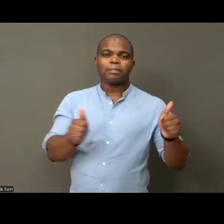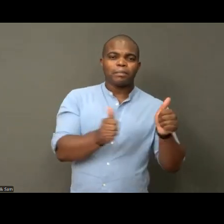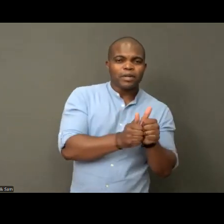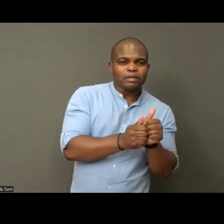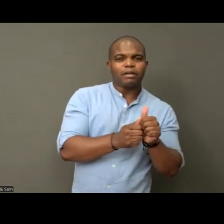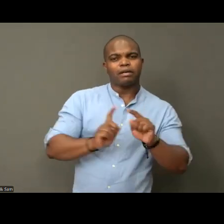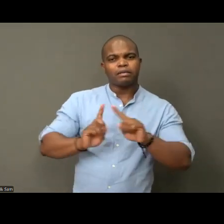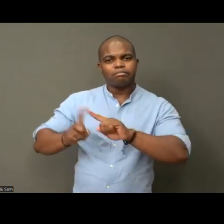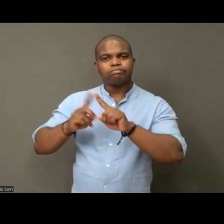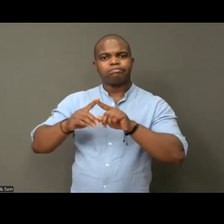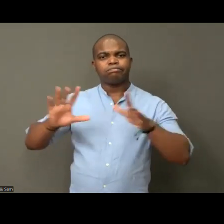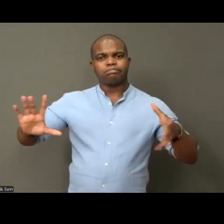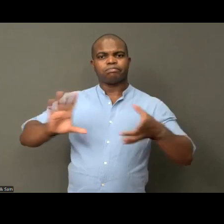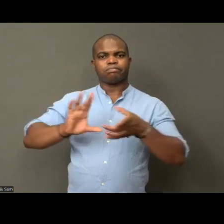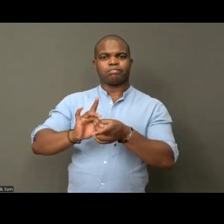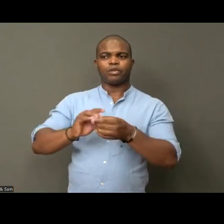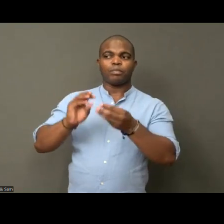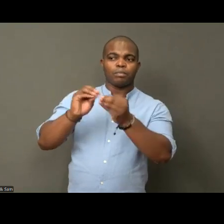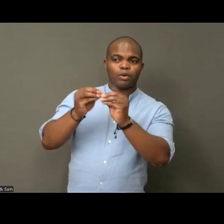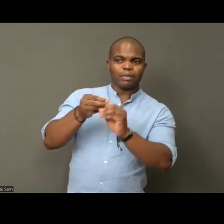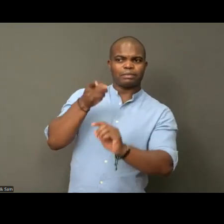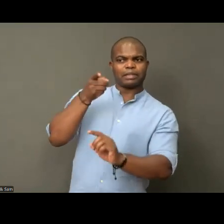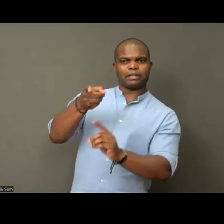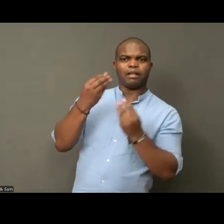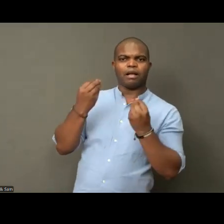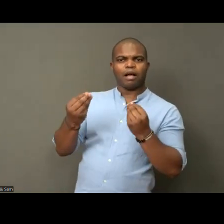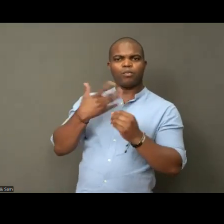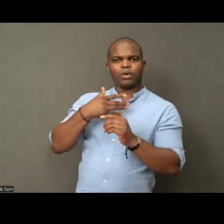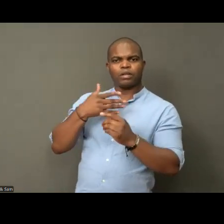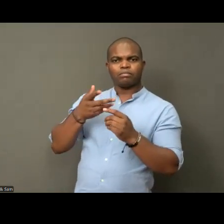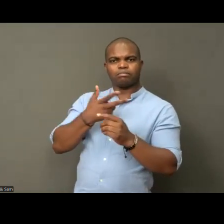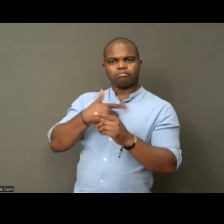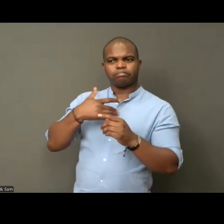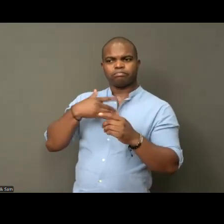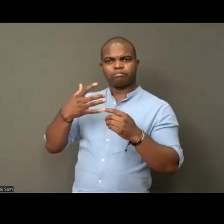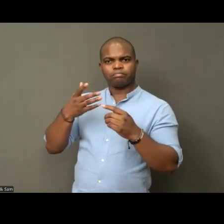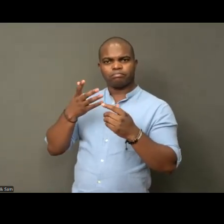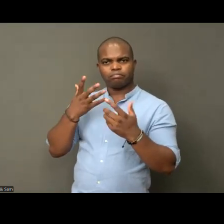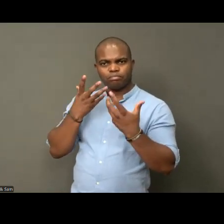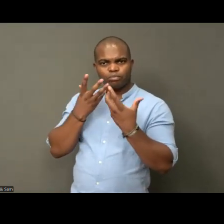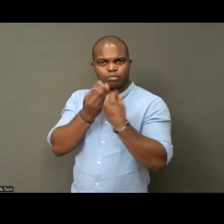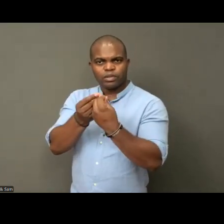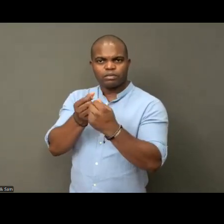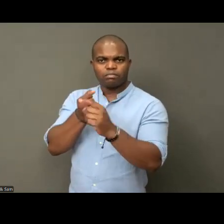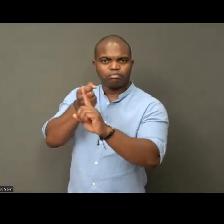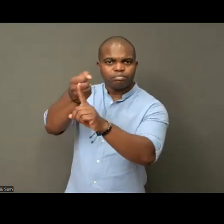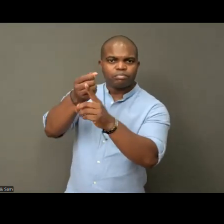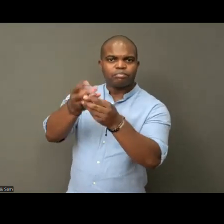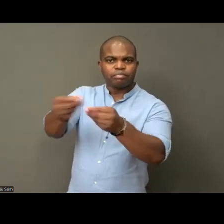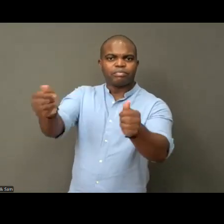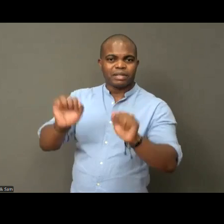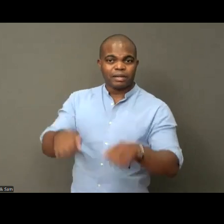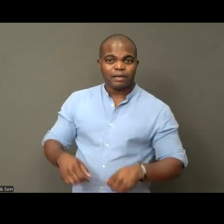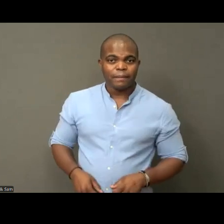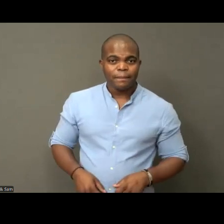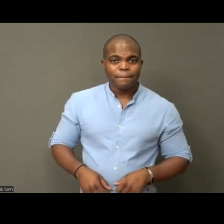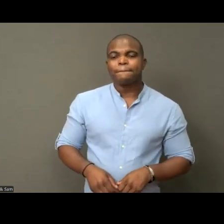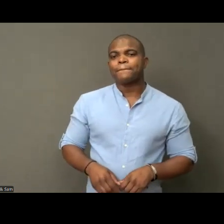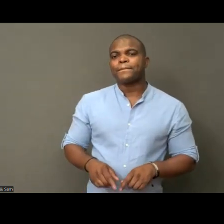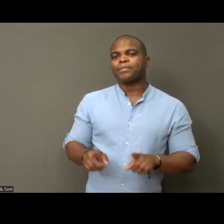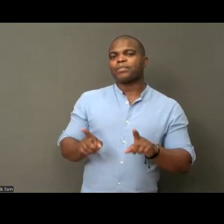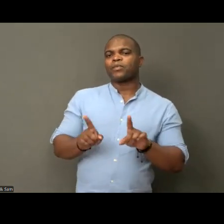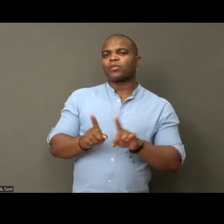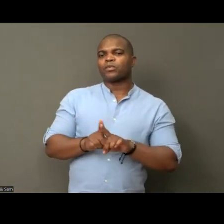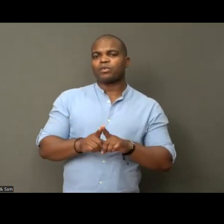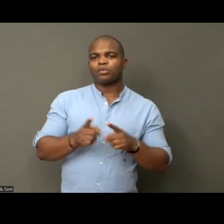claro, participando com parceiros multilaterais como a OPAS e a OMS em tudo o que nós fazemos. E também a